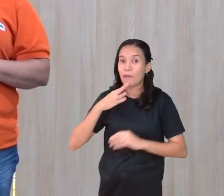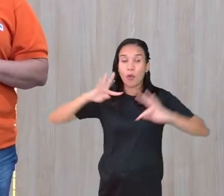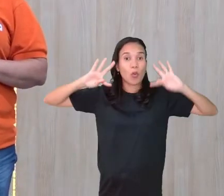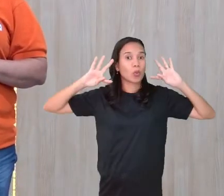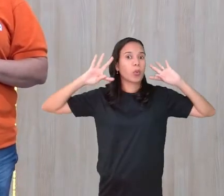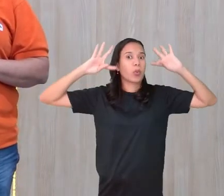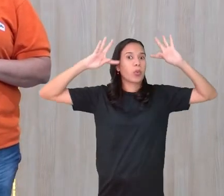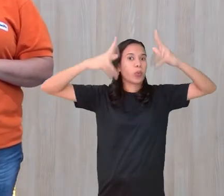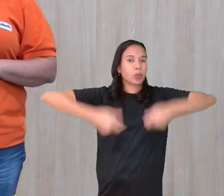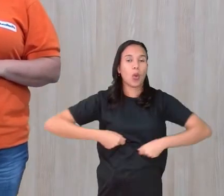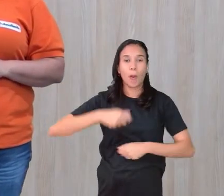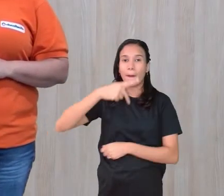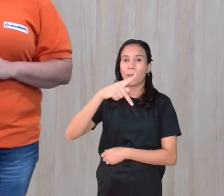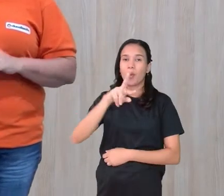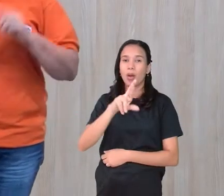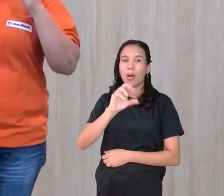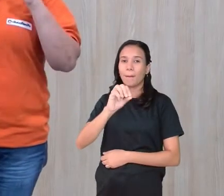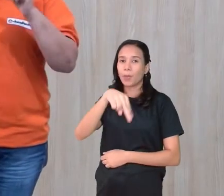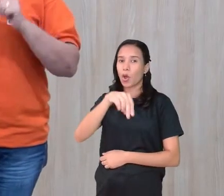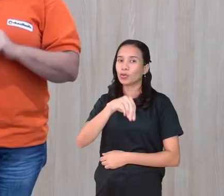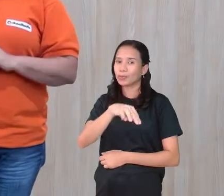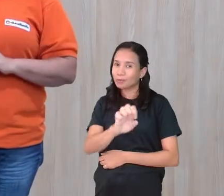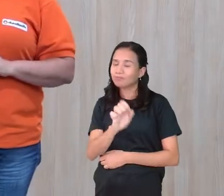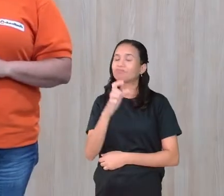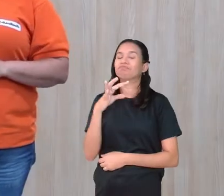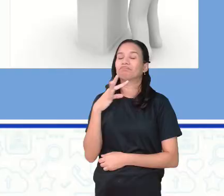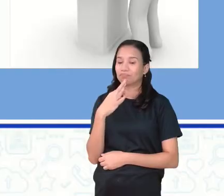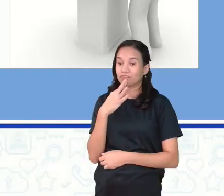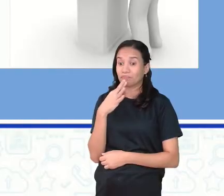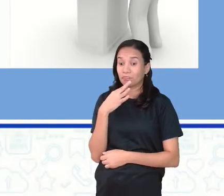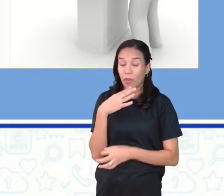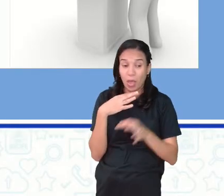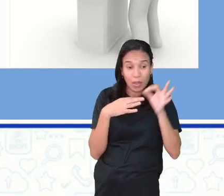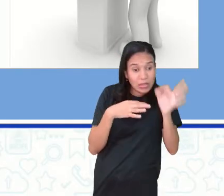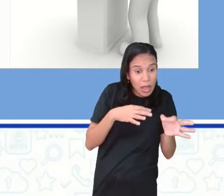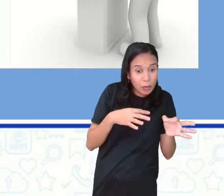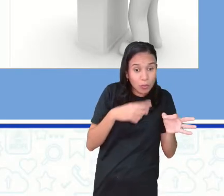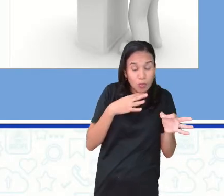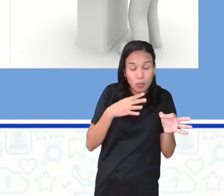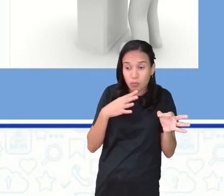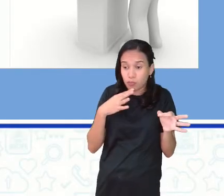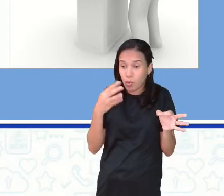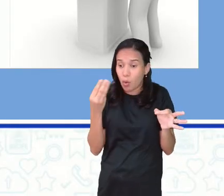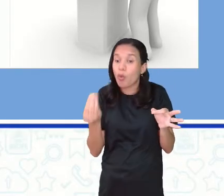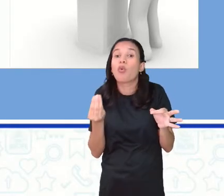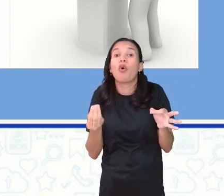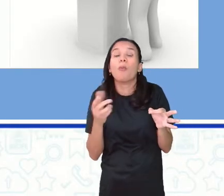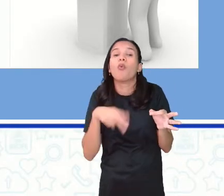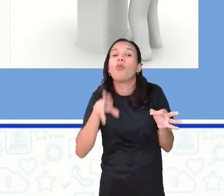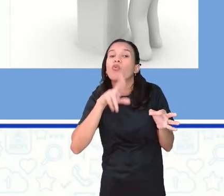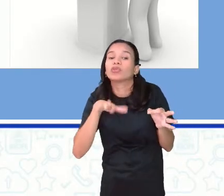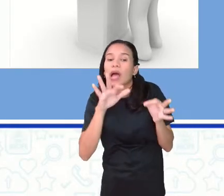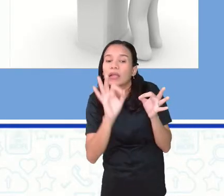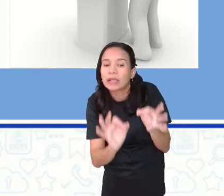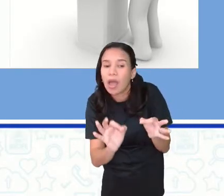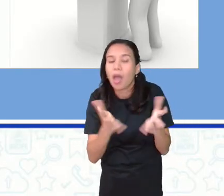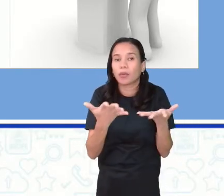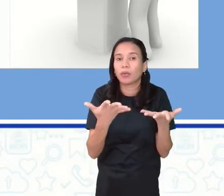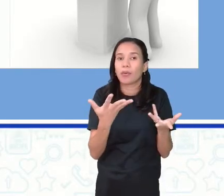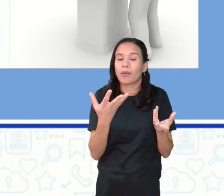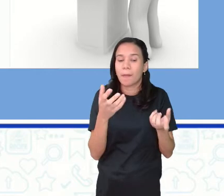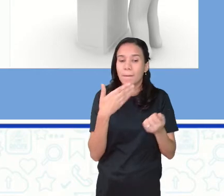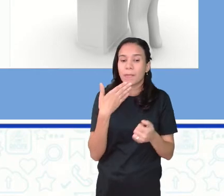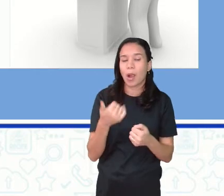os pronomes de tratamento e saberá ao certo com quem usá-lo e de